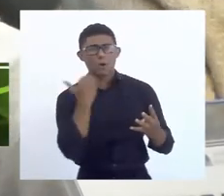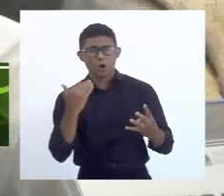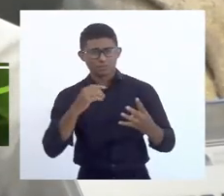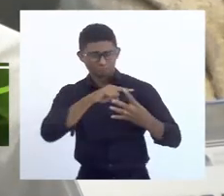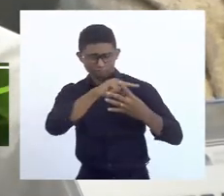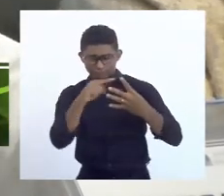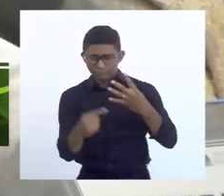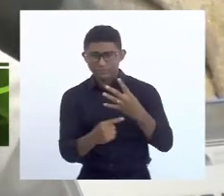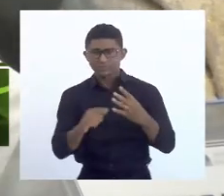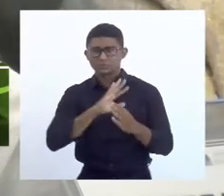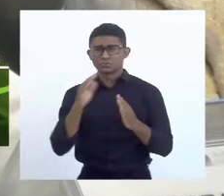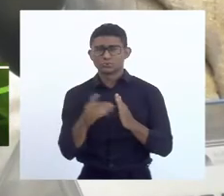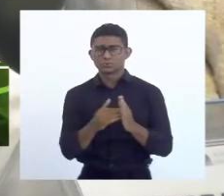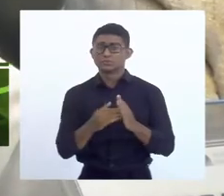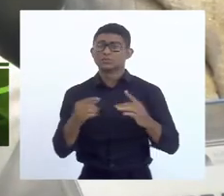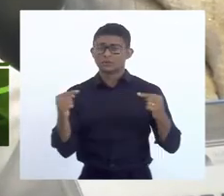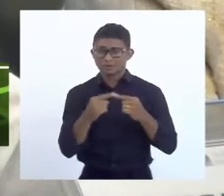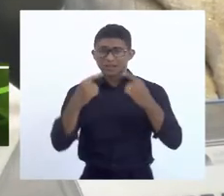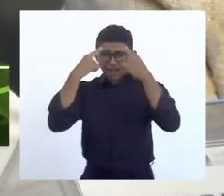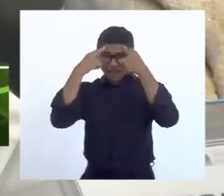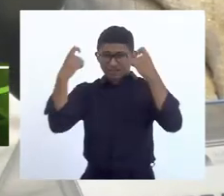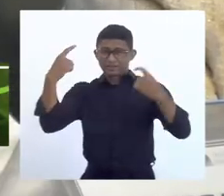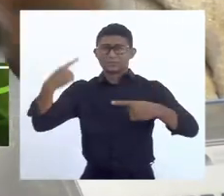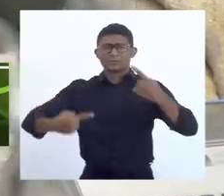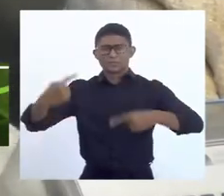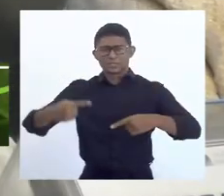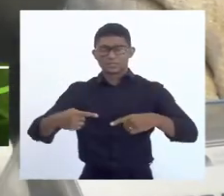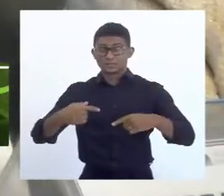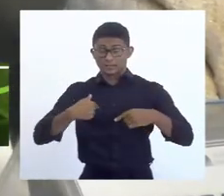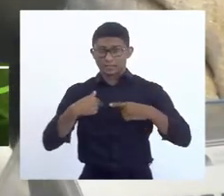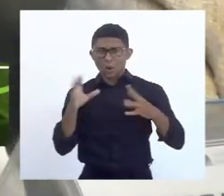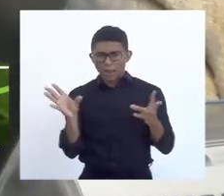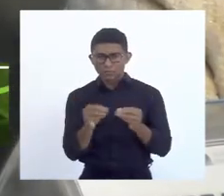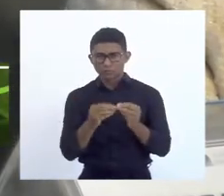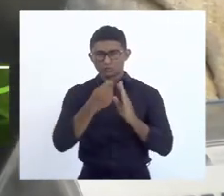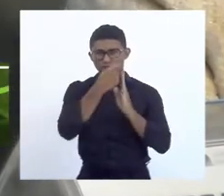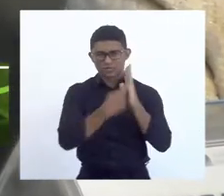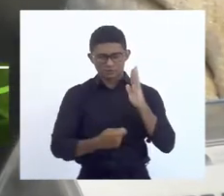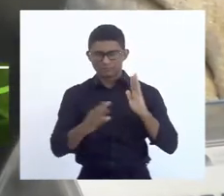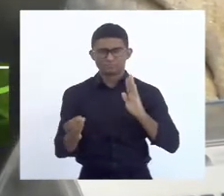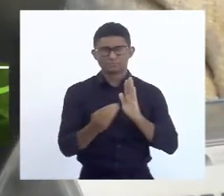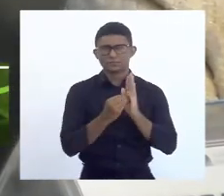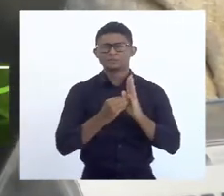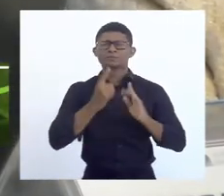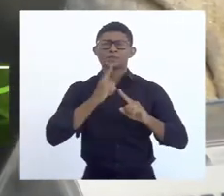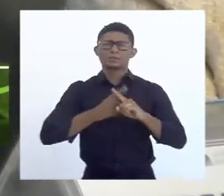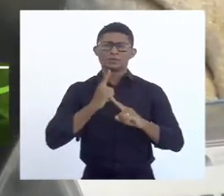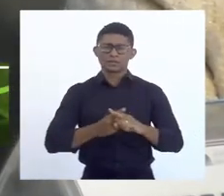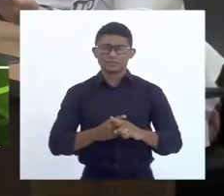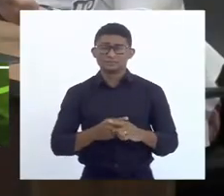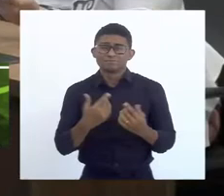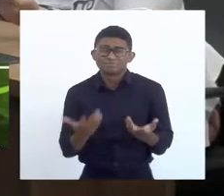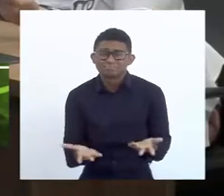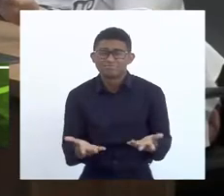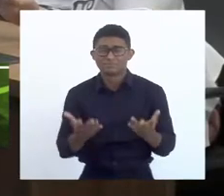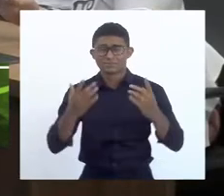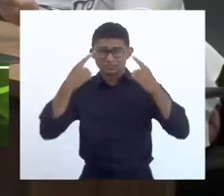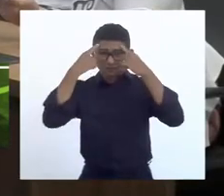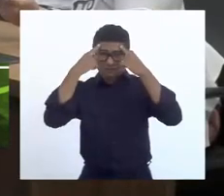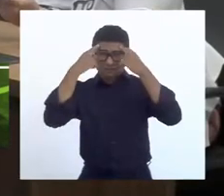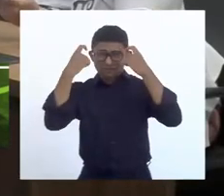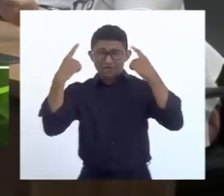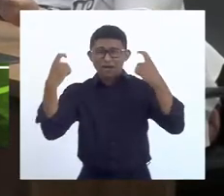síntese que eu realizei para falar que a violência política, ela é